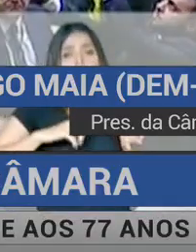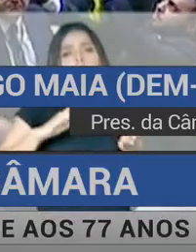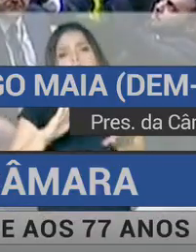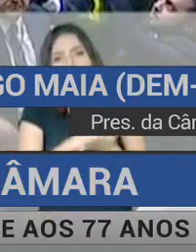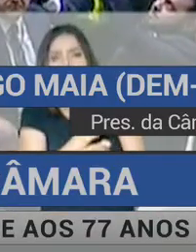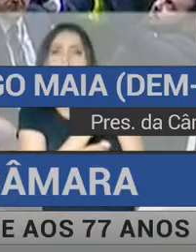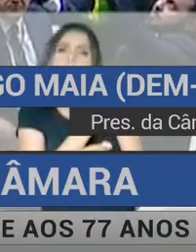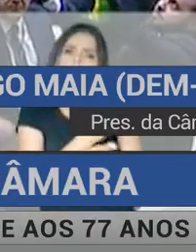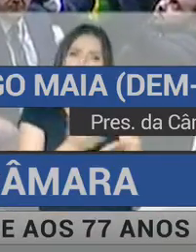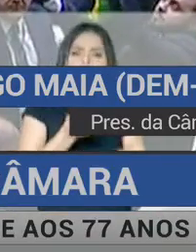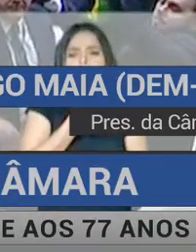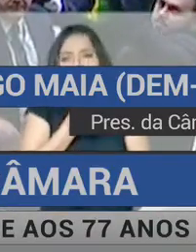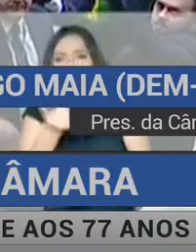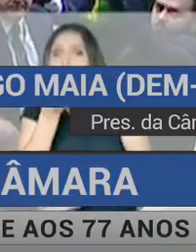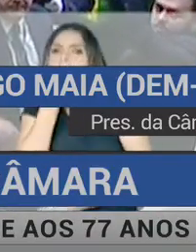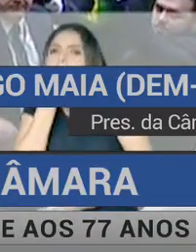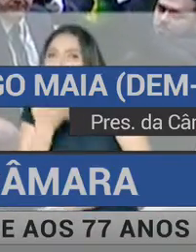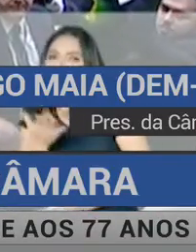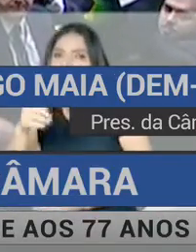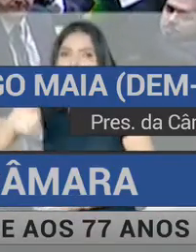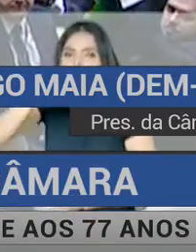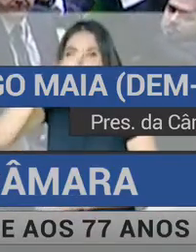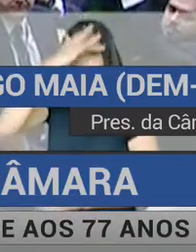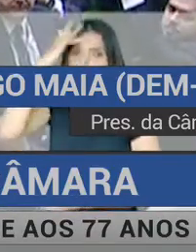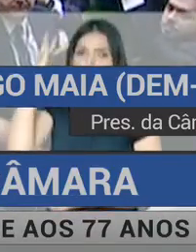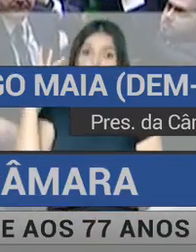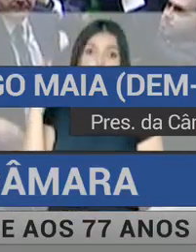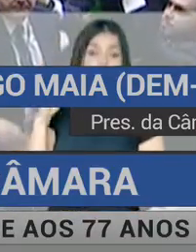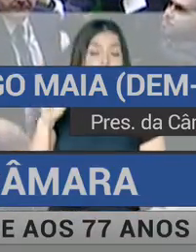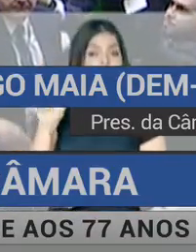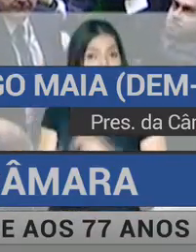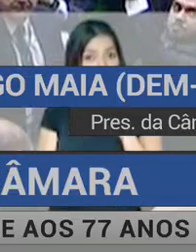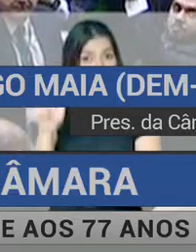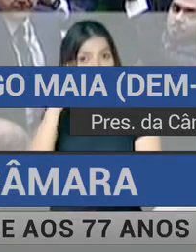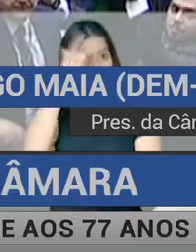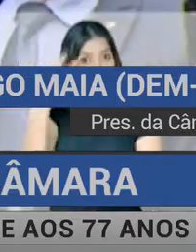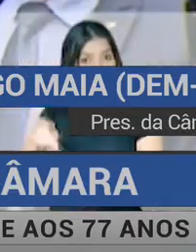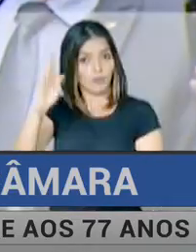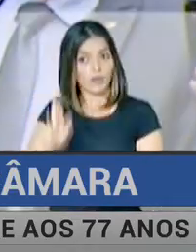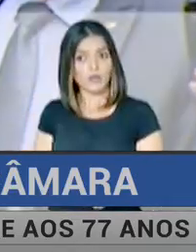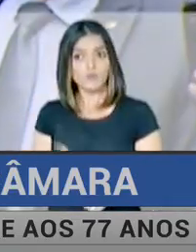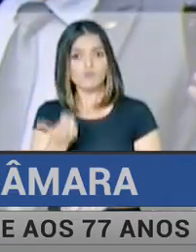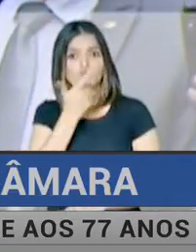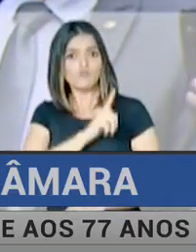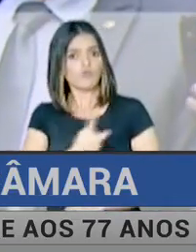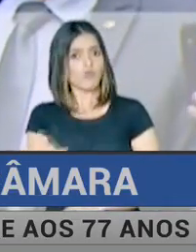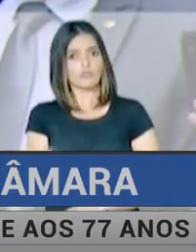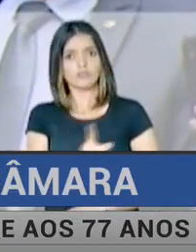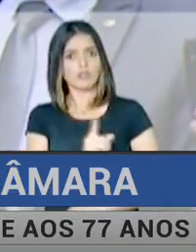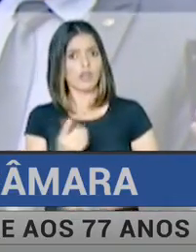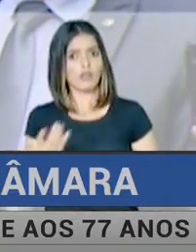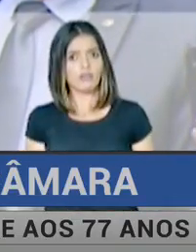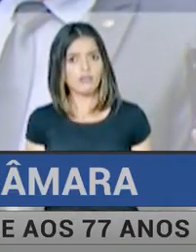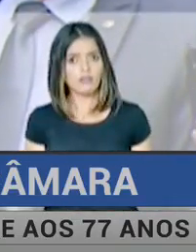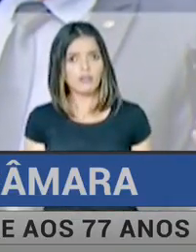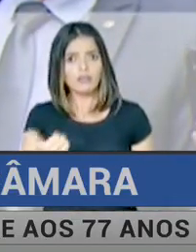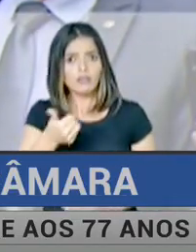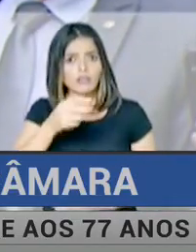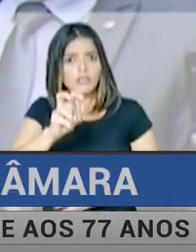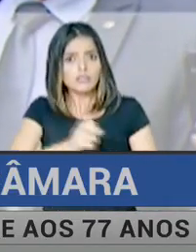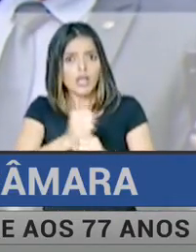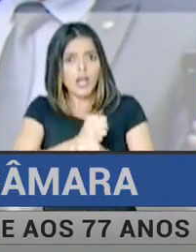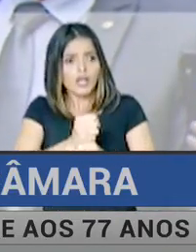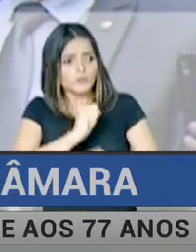benefício desses em relação àqueles brasileiros que não conseguem completar nem 15